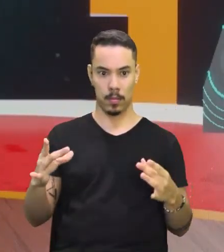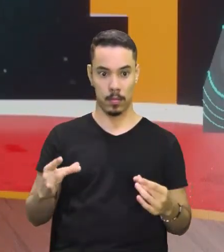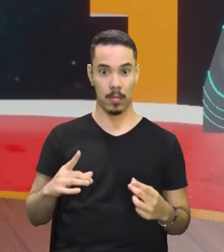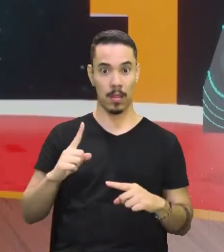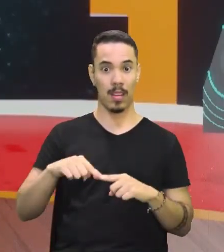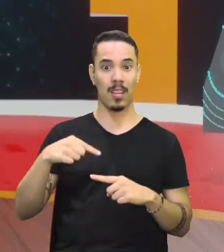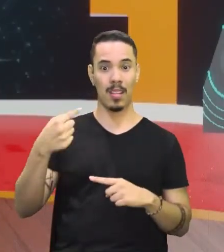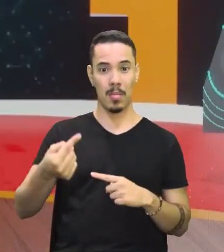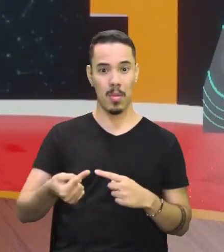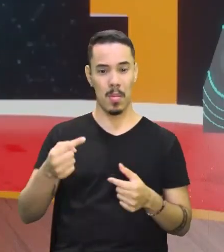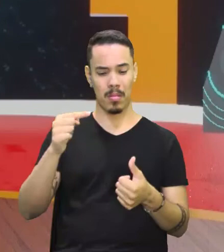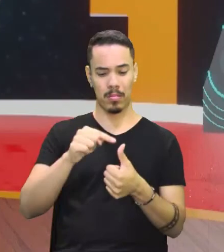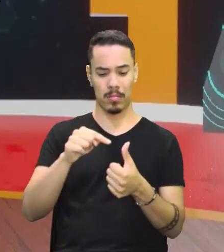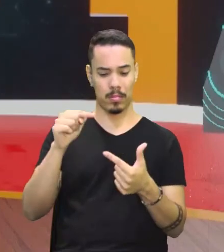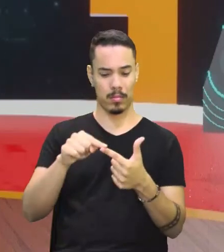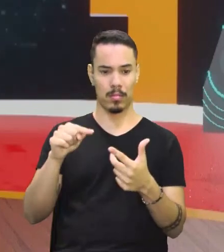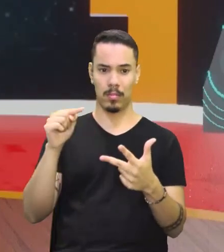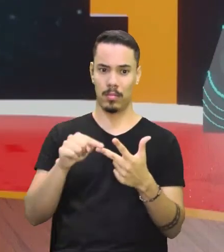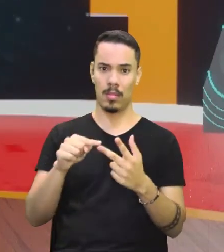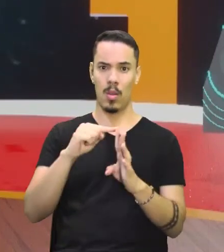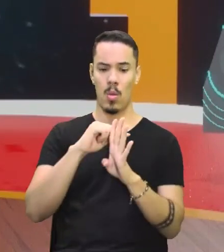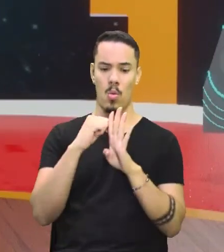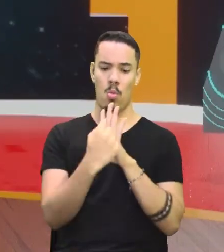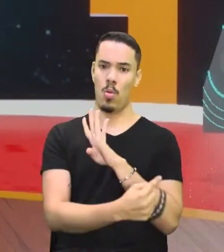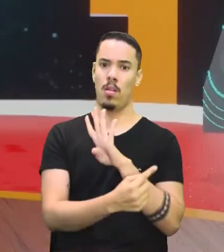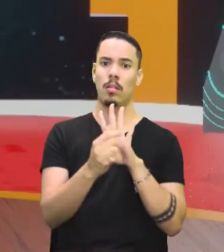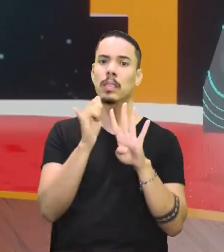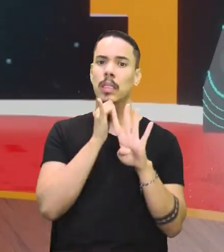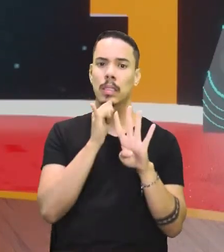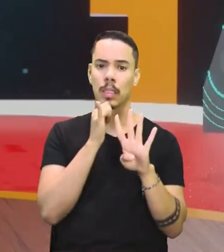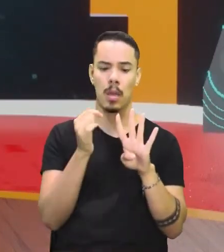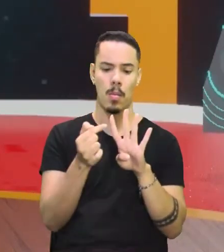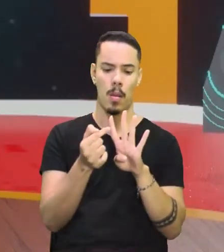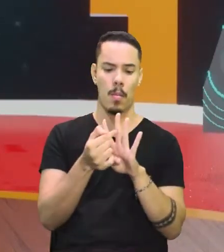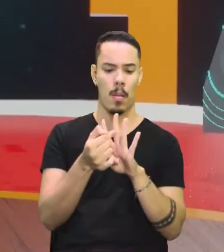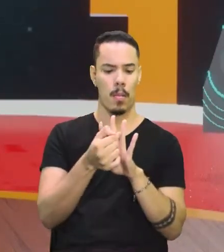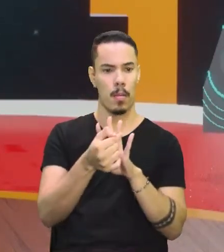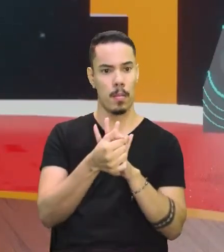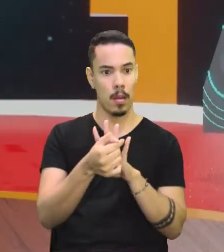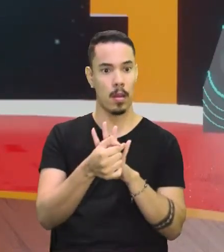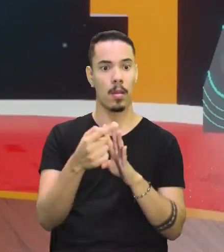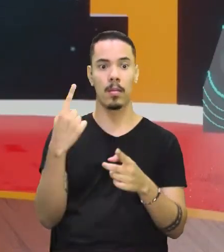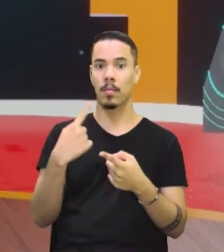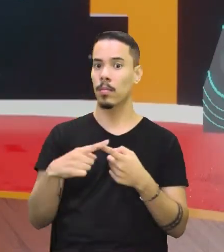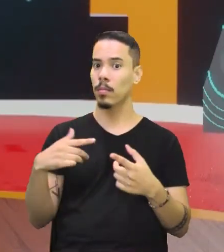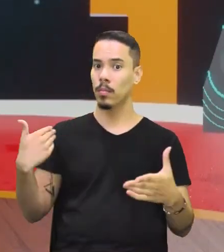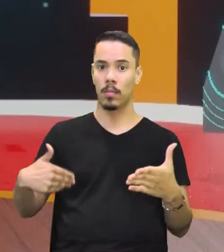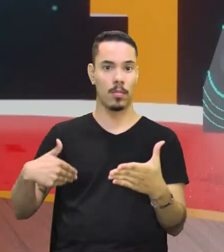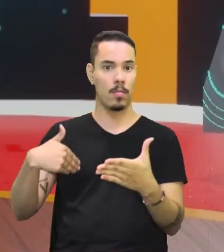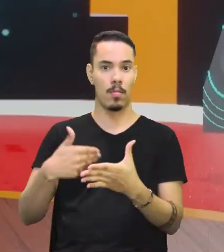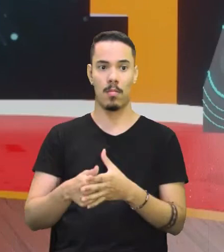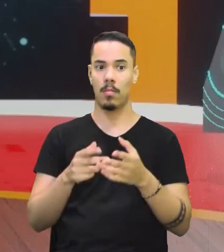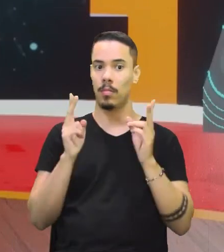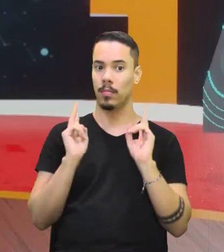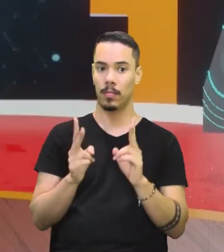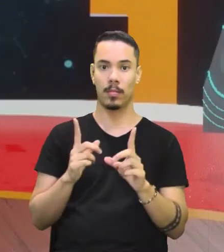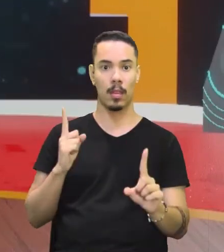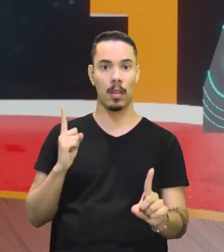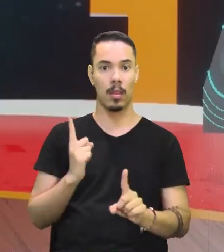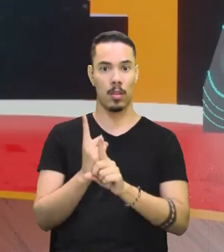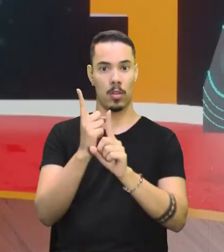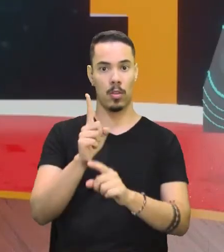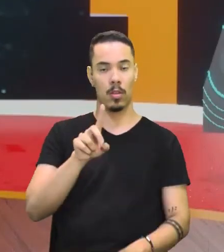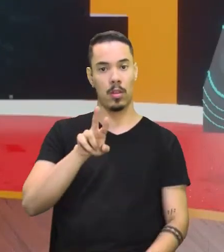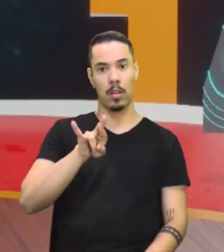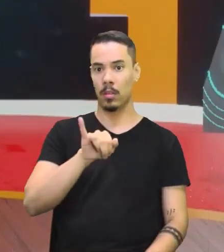mais 3. Então, temos 4 exemplos construtivos com vocês, sendo que o procedimento é o mesmo. Achou a raiz do